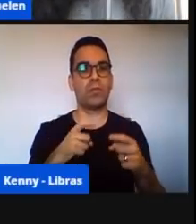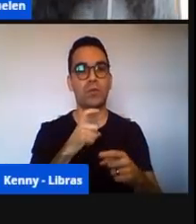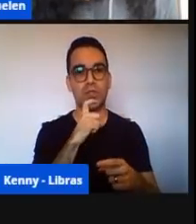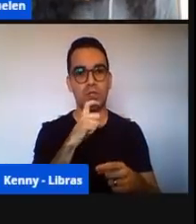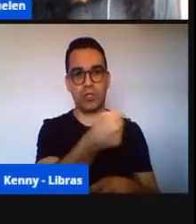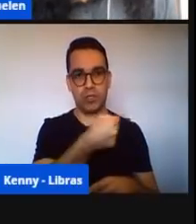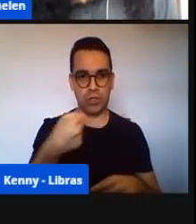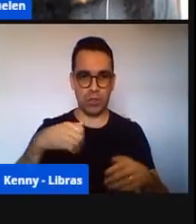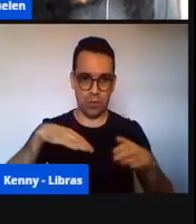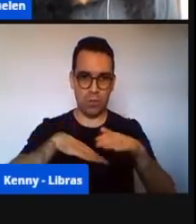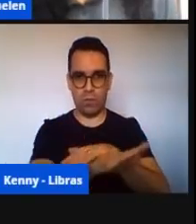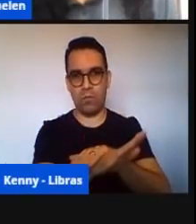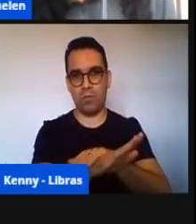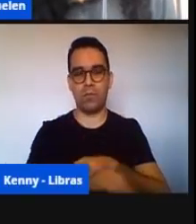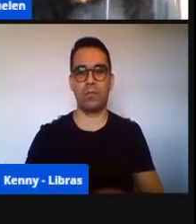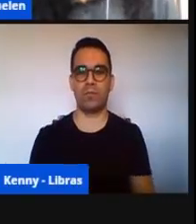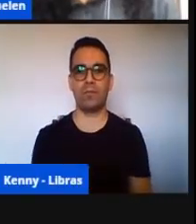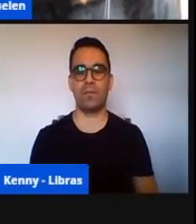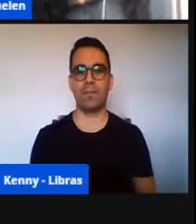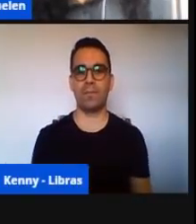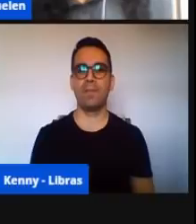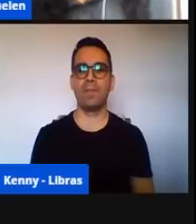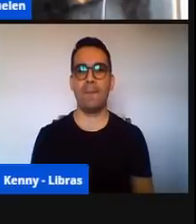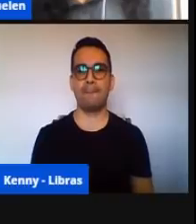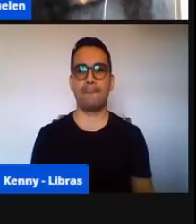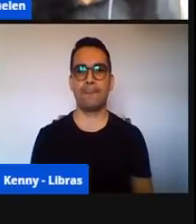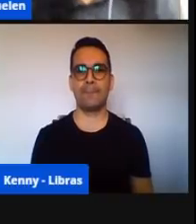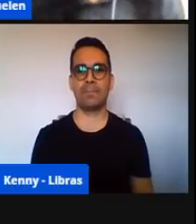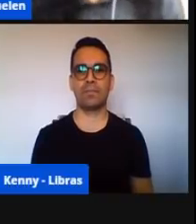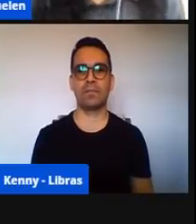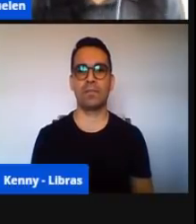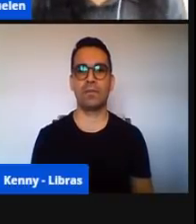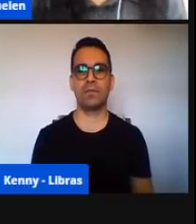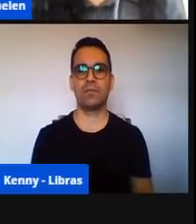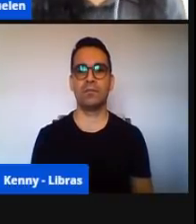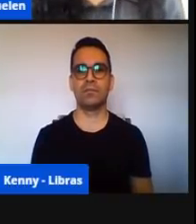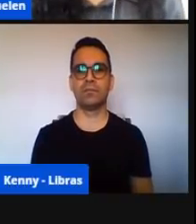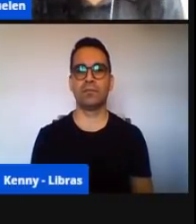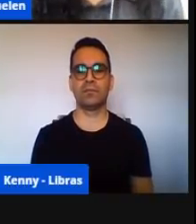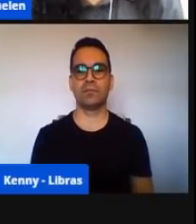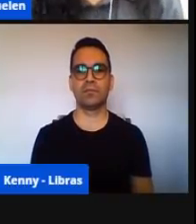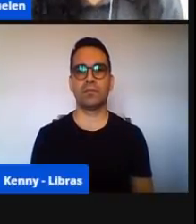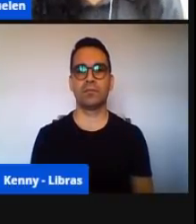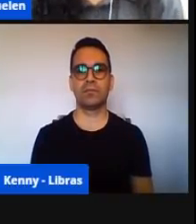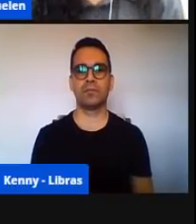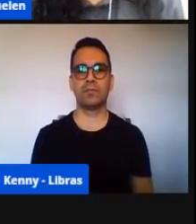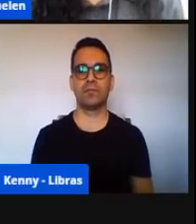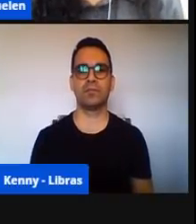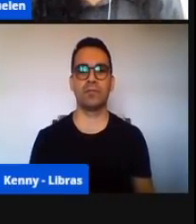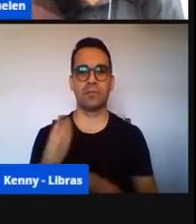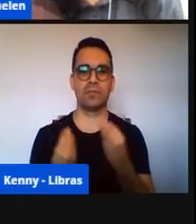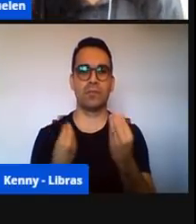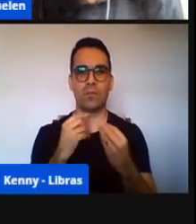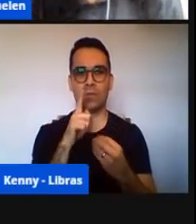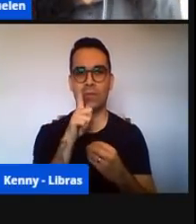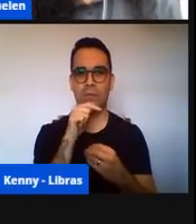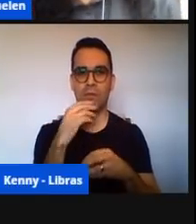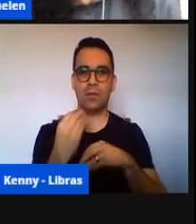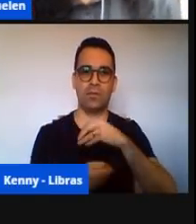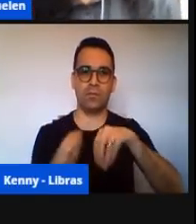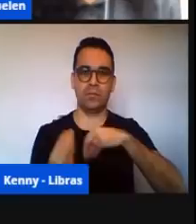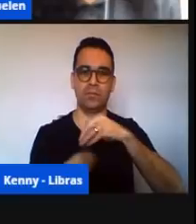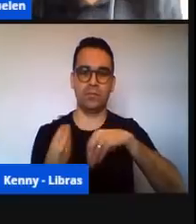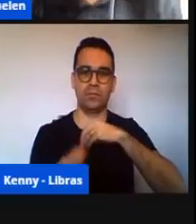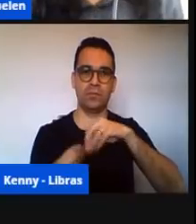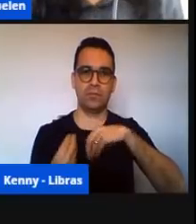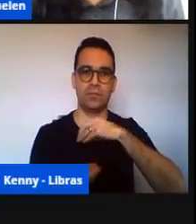Aqui, né, a gente vem enfatizando novamente a utilização adequada dessa solução clorada, dessa água sanitária, para preparo